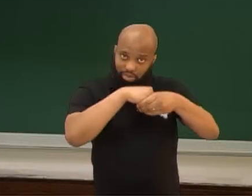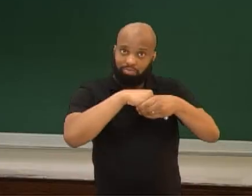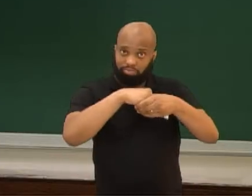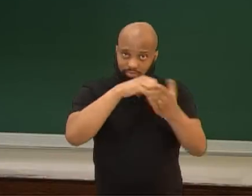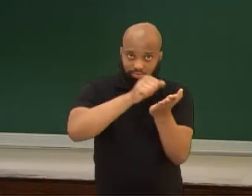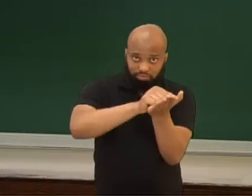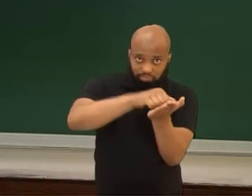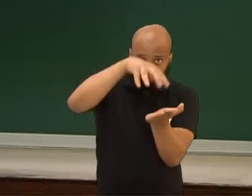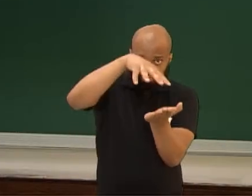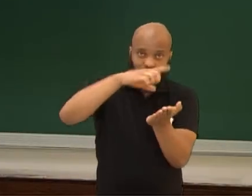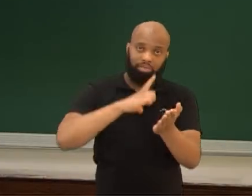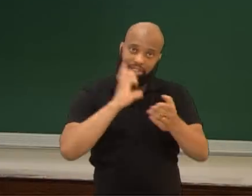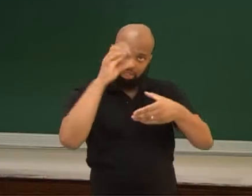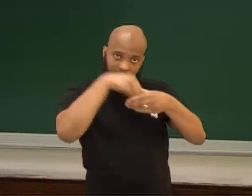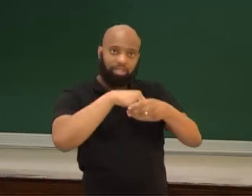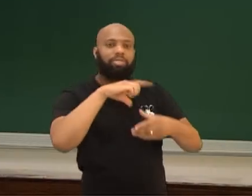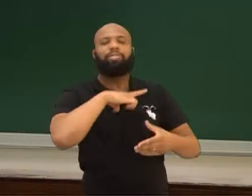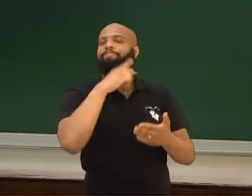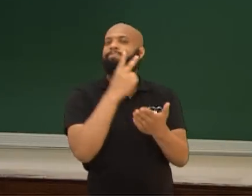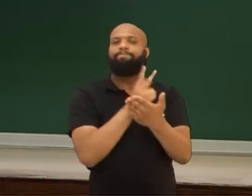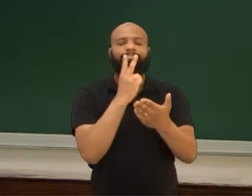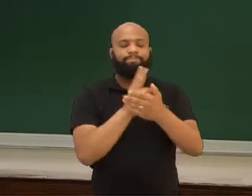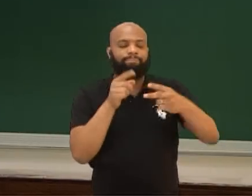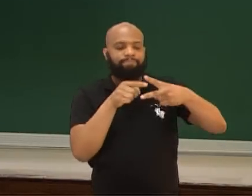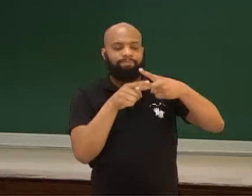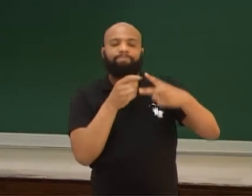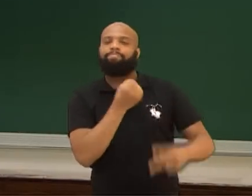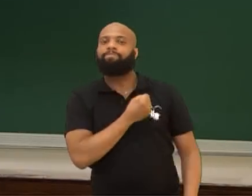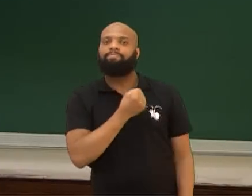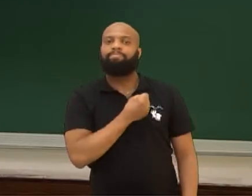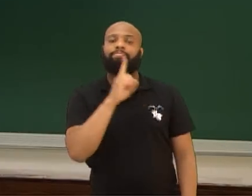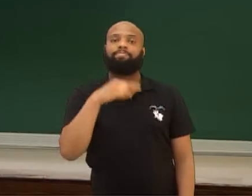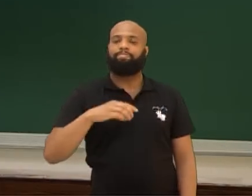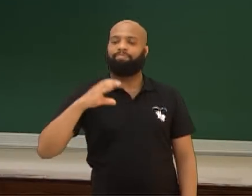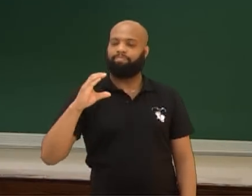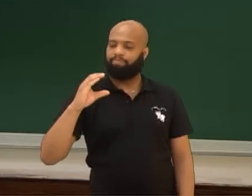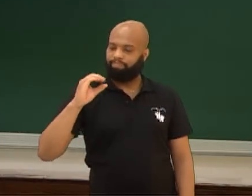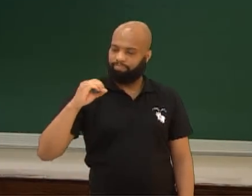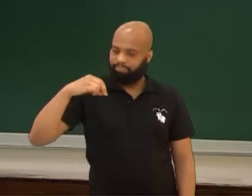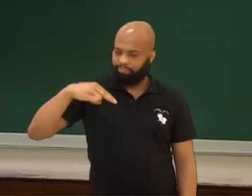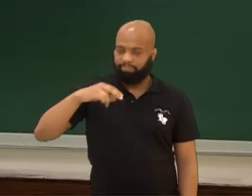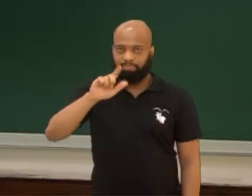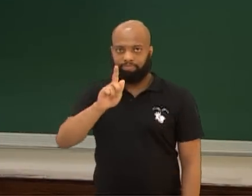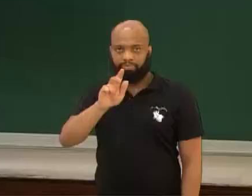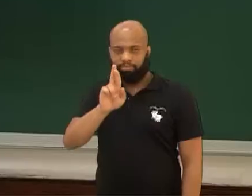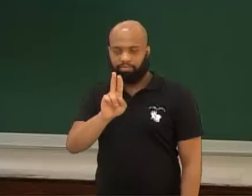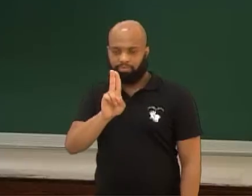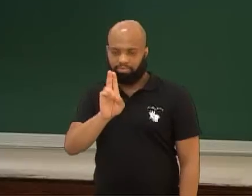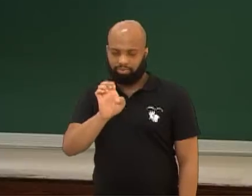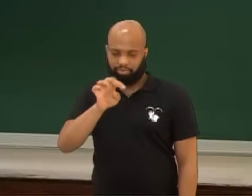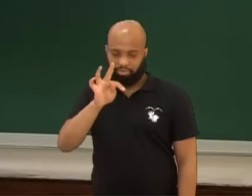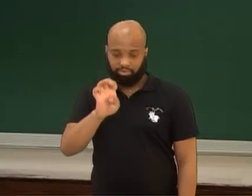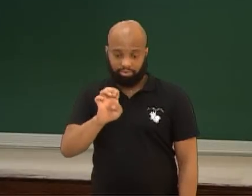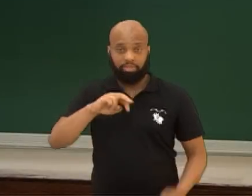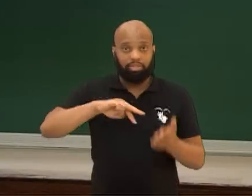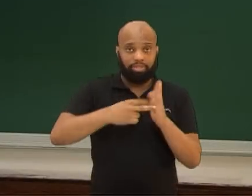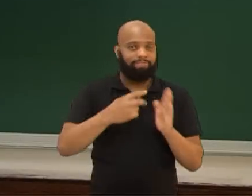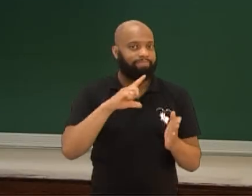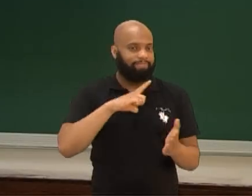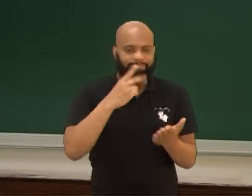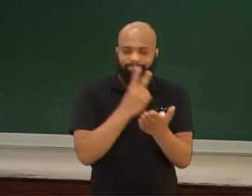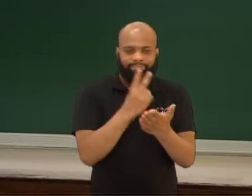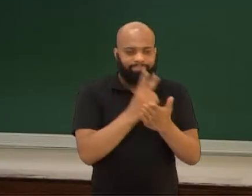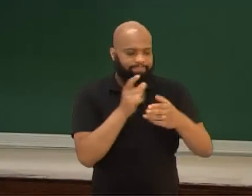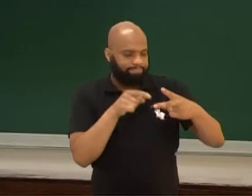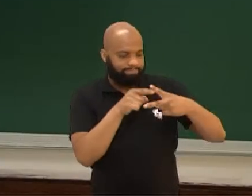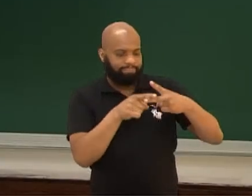ângulos desse meu quadrilátero têm a mesma medida. Quer dizer que eles são congruentes. Os 4 têm a mesma medida.